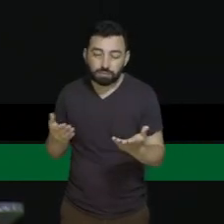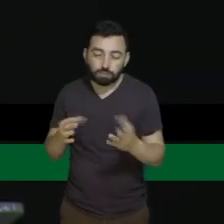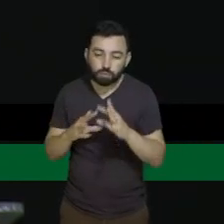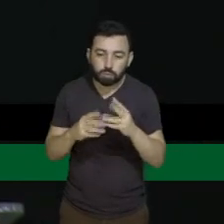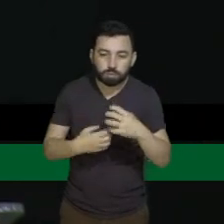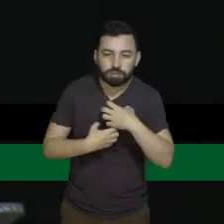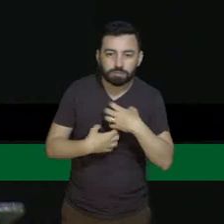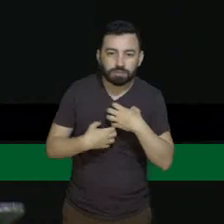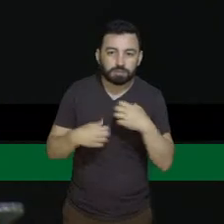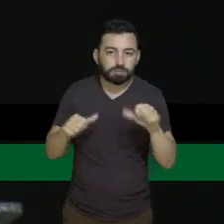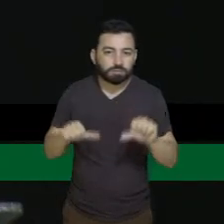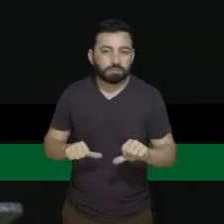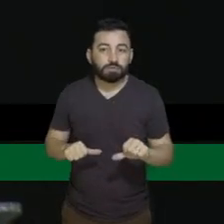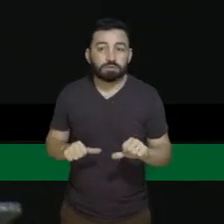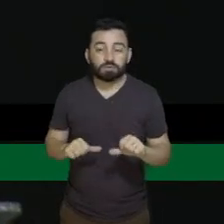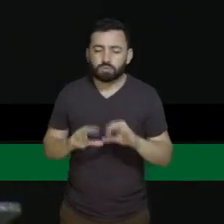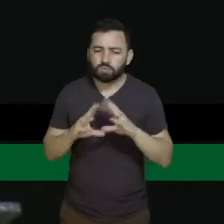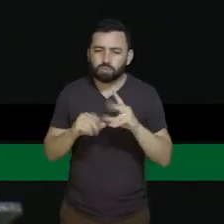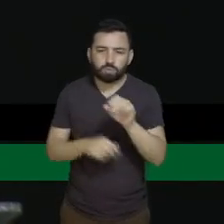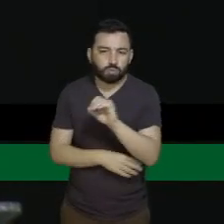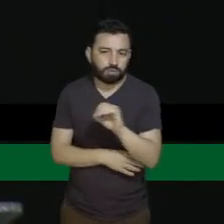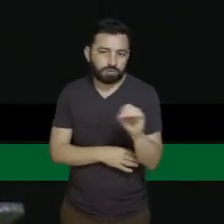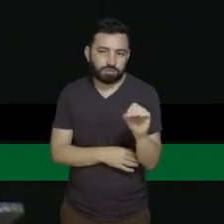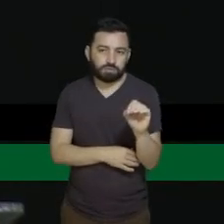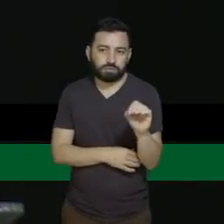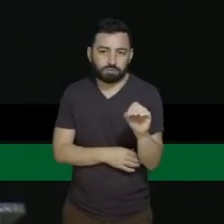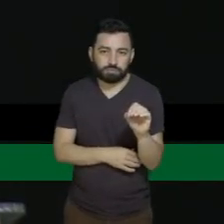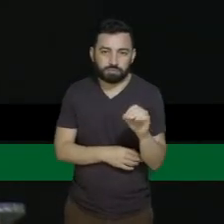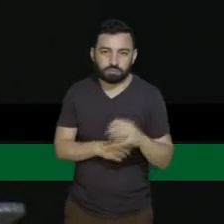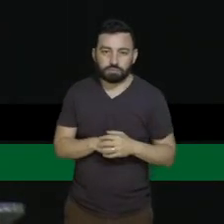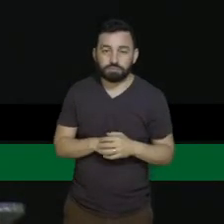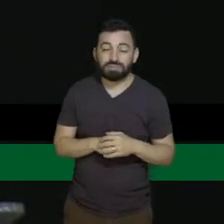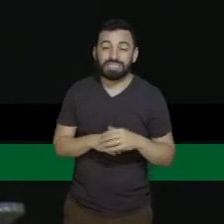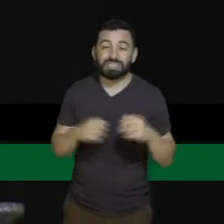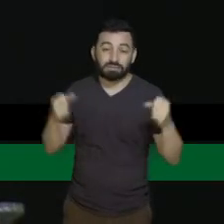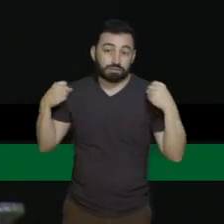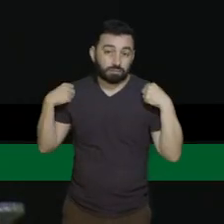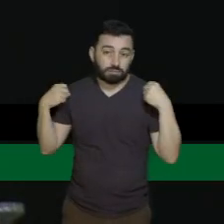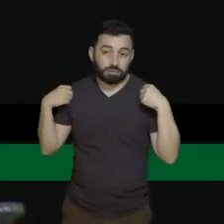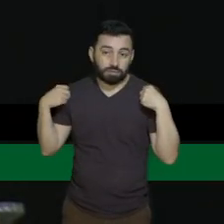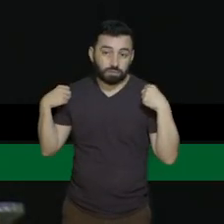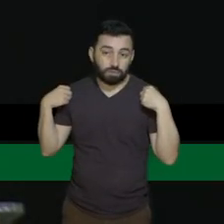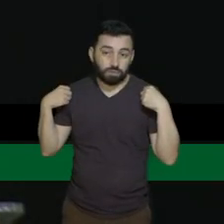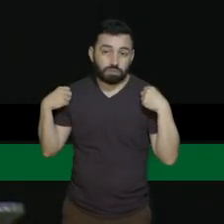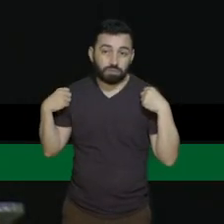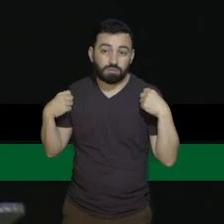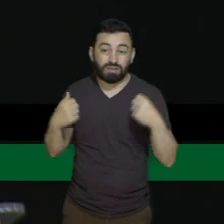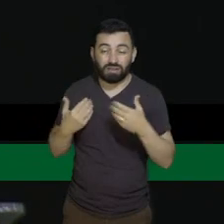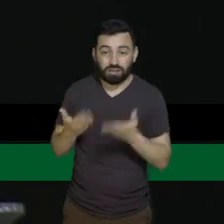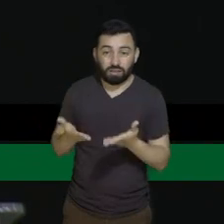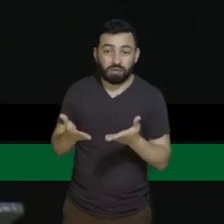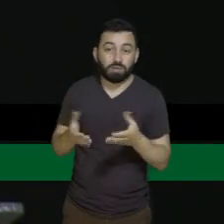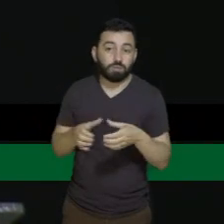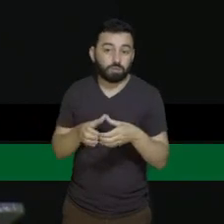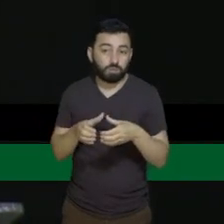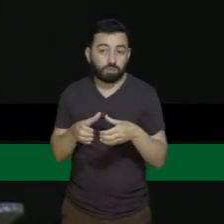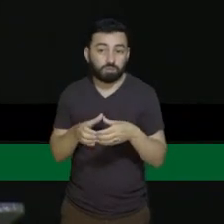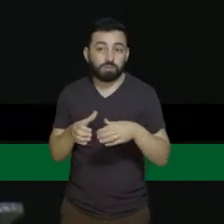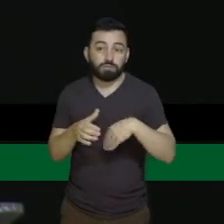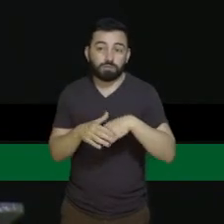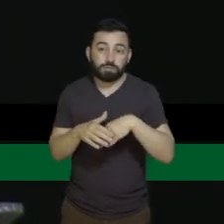só Chapecó, toda a região oeste. Então, a Chapecoense é efetivamente um